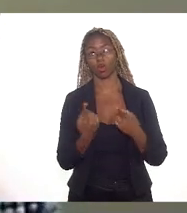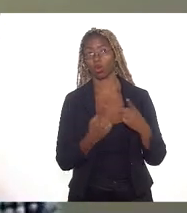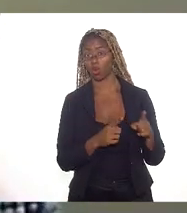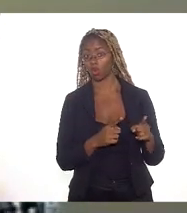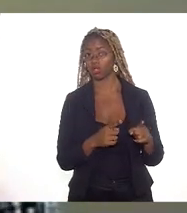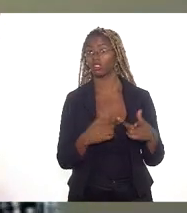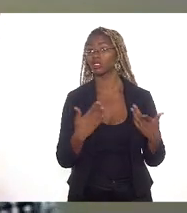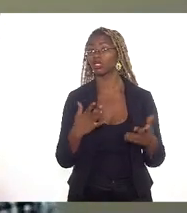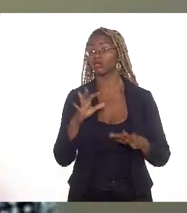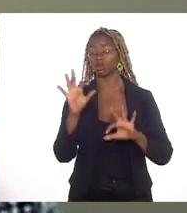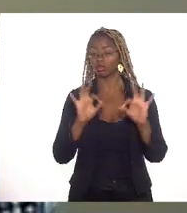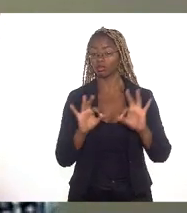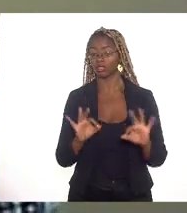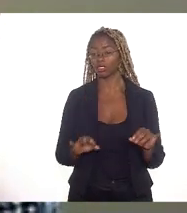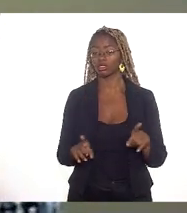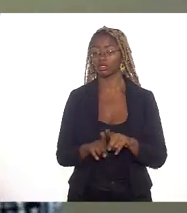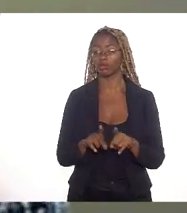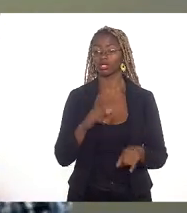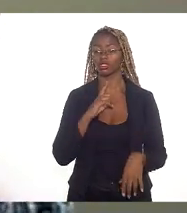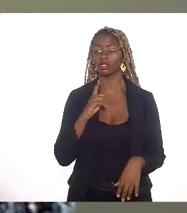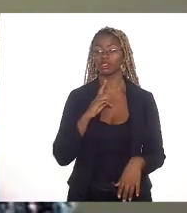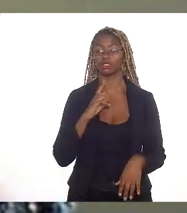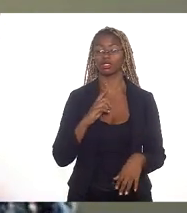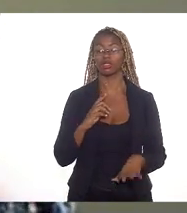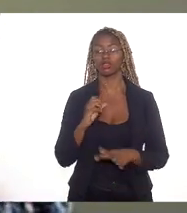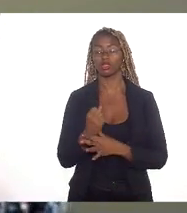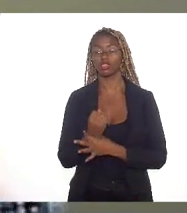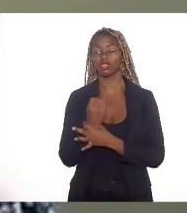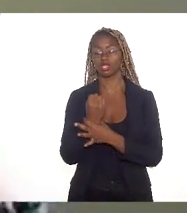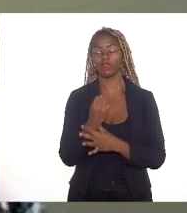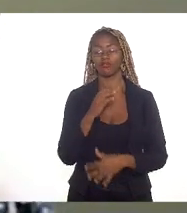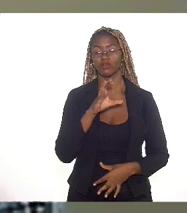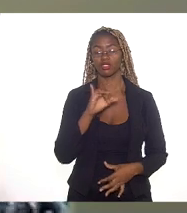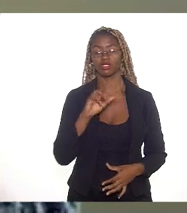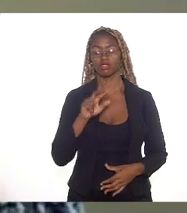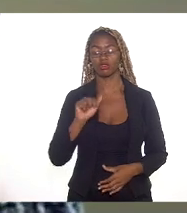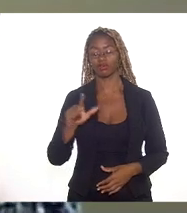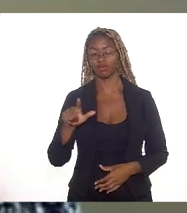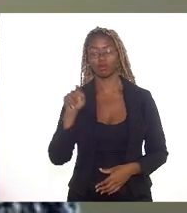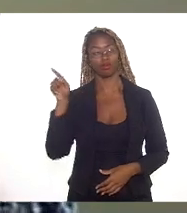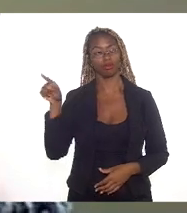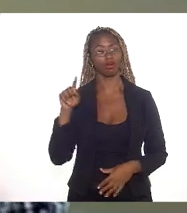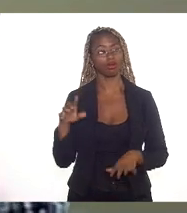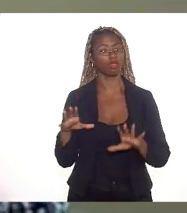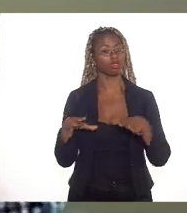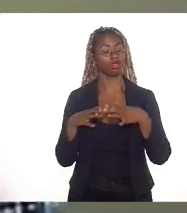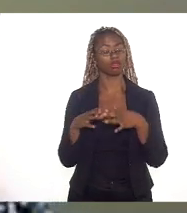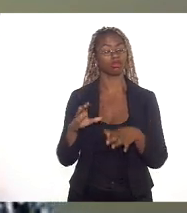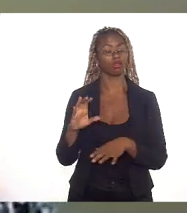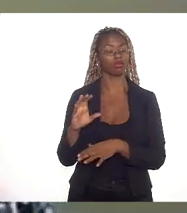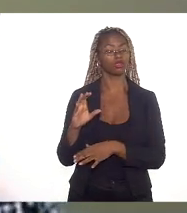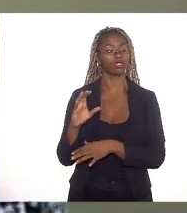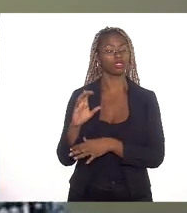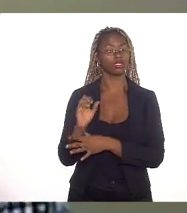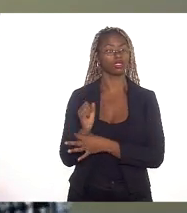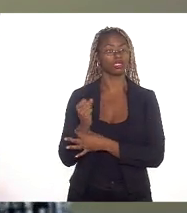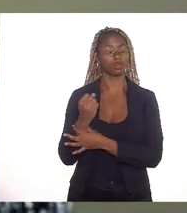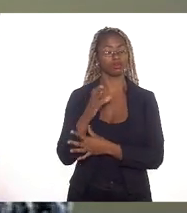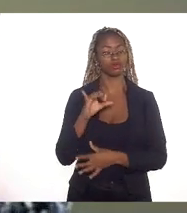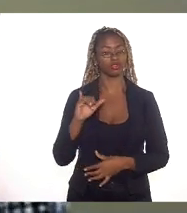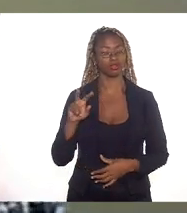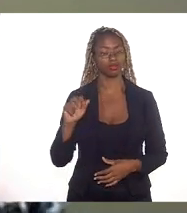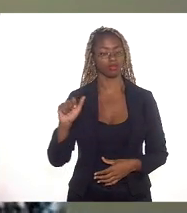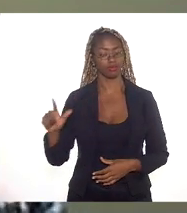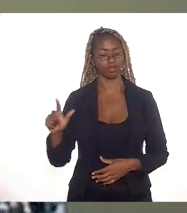Esse projeto passou também pela Comissão de Defesa Civil. Na Comissão de Defesa Civil, ele recebeu parecer